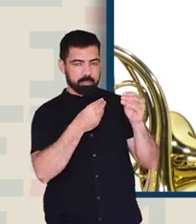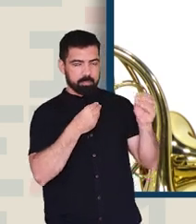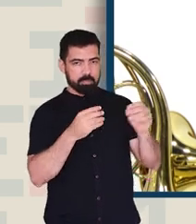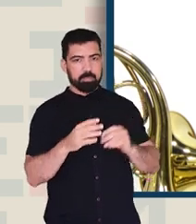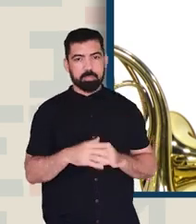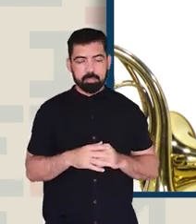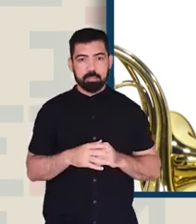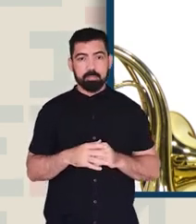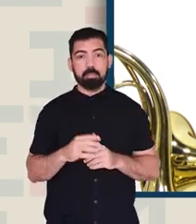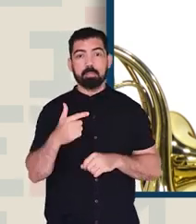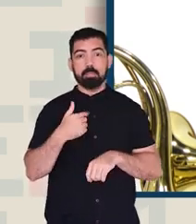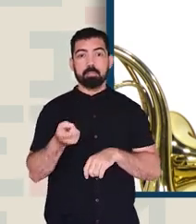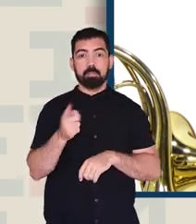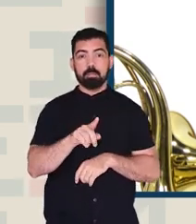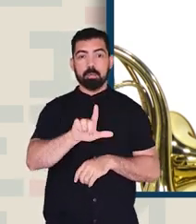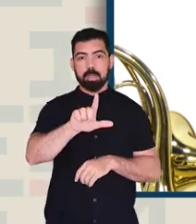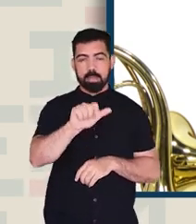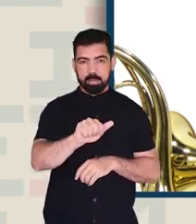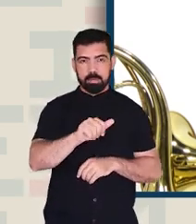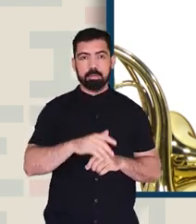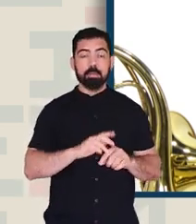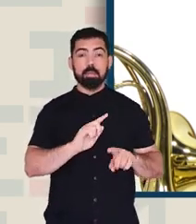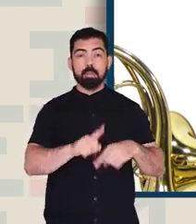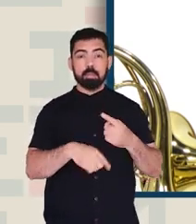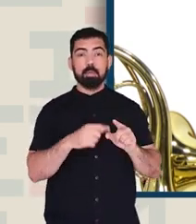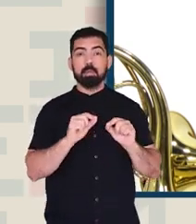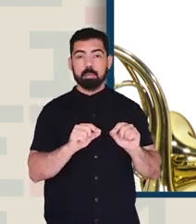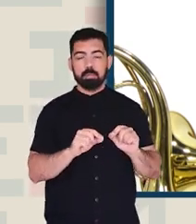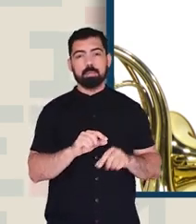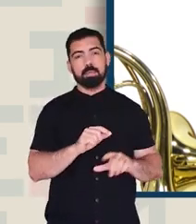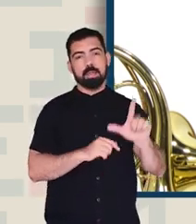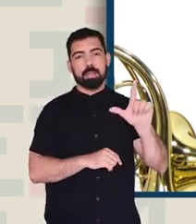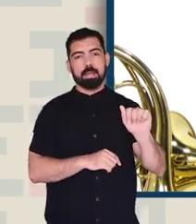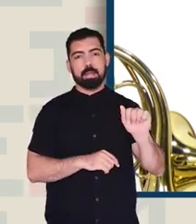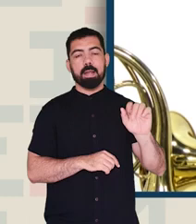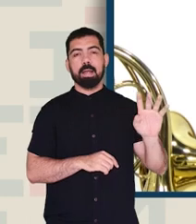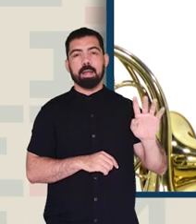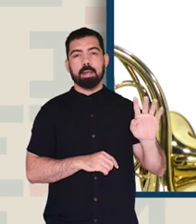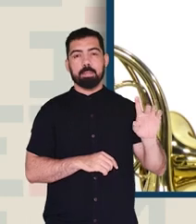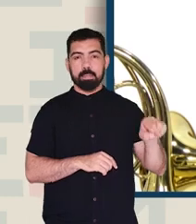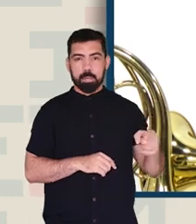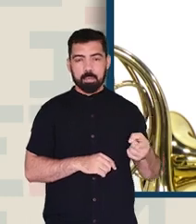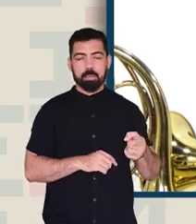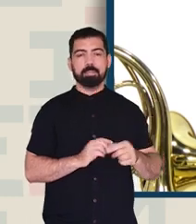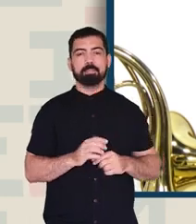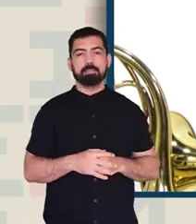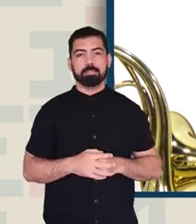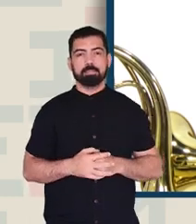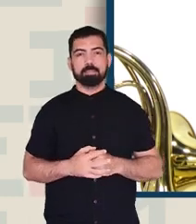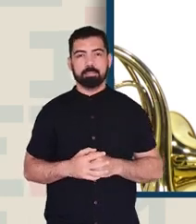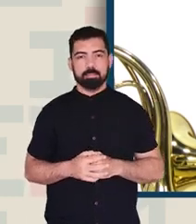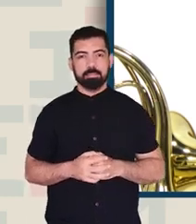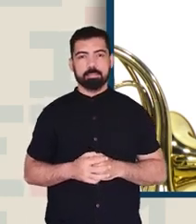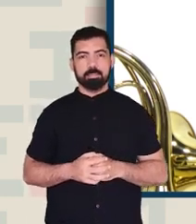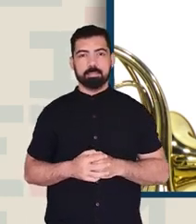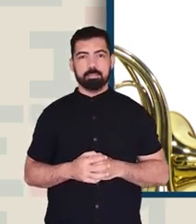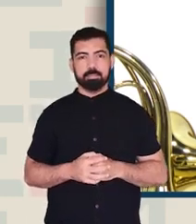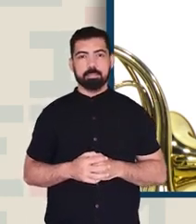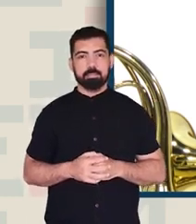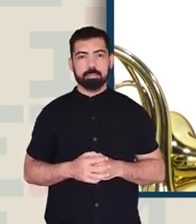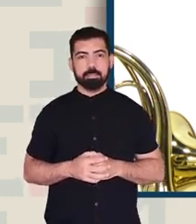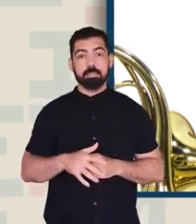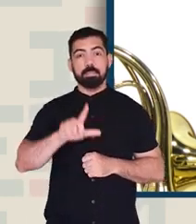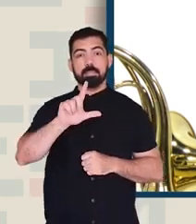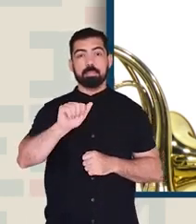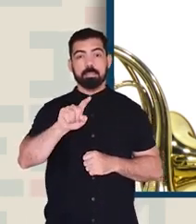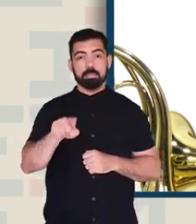tubo, eu venho para a nota Lá, depois eu venho para a nota Lá bemol, que vai ser mais meio tom acima, mais meio tom abaixo.